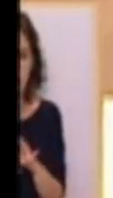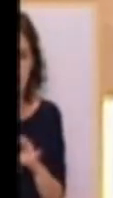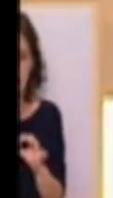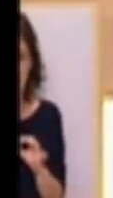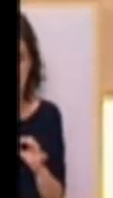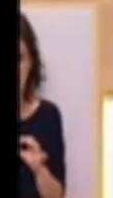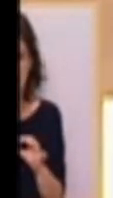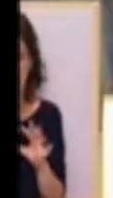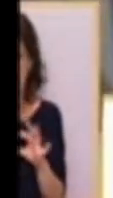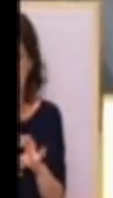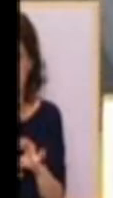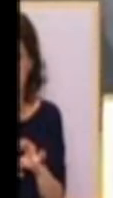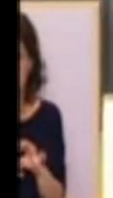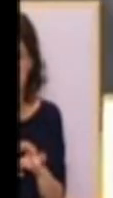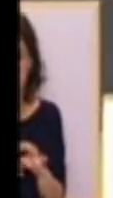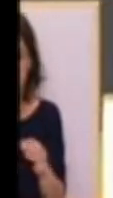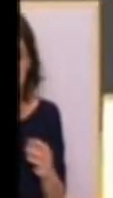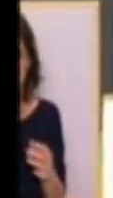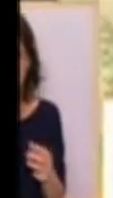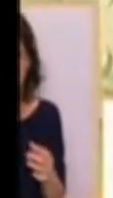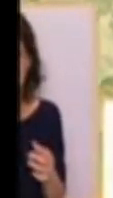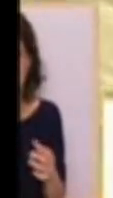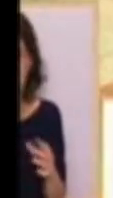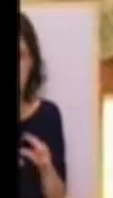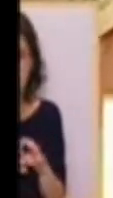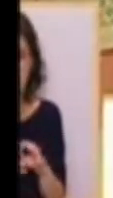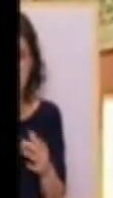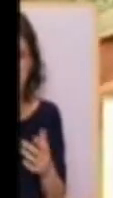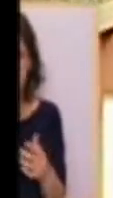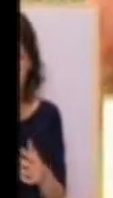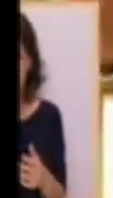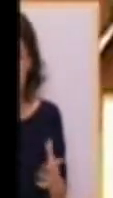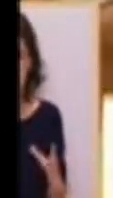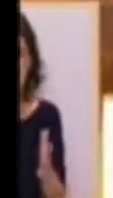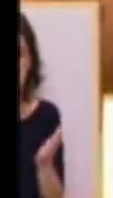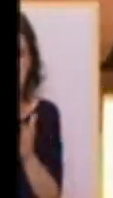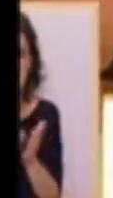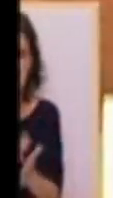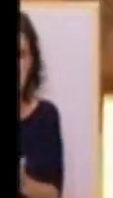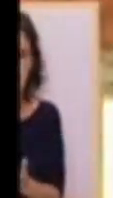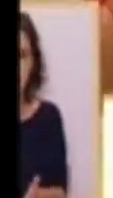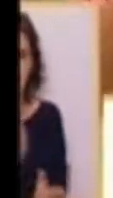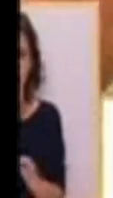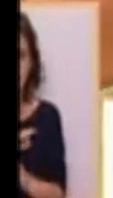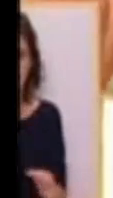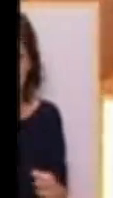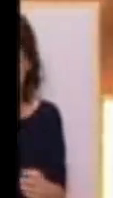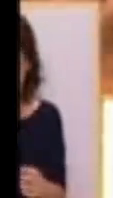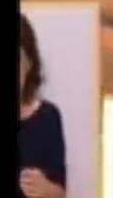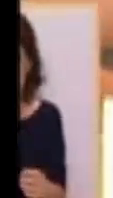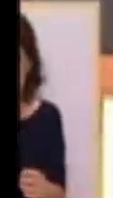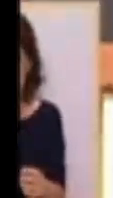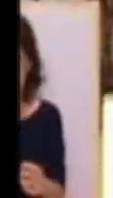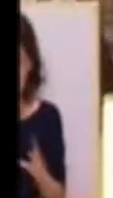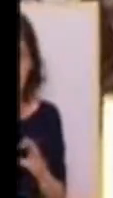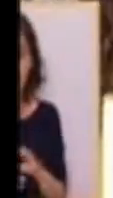Meu Deus, há quanto tempo! Olha-me para isto, olha-me para isto. Um aplauso, estou linda, olha-me para isto. Continua